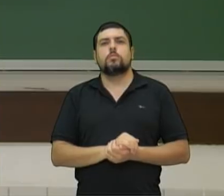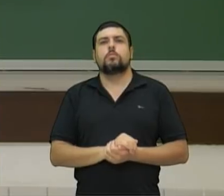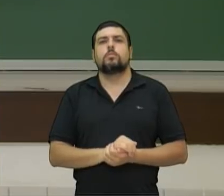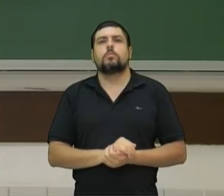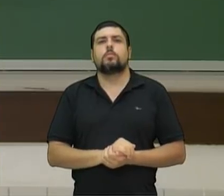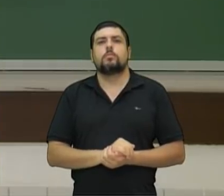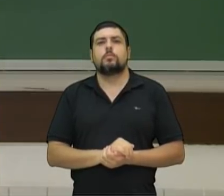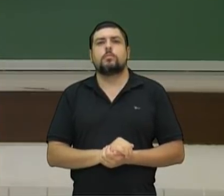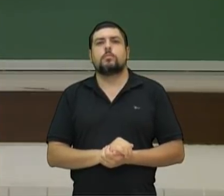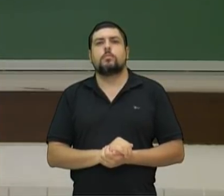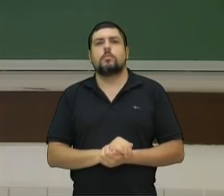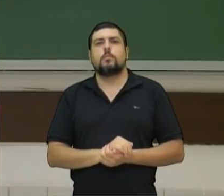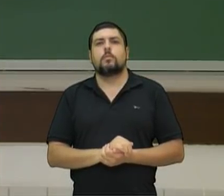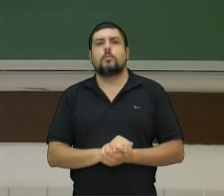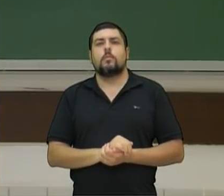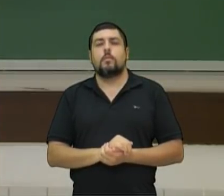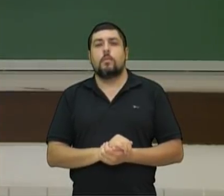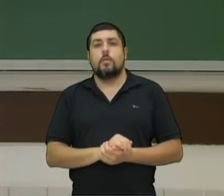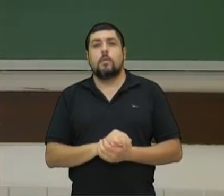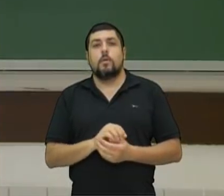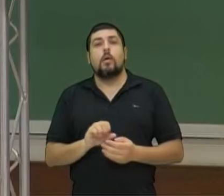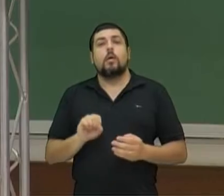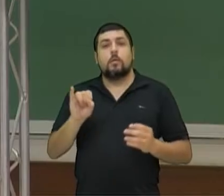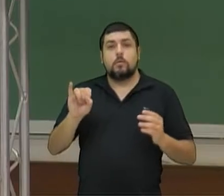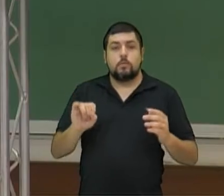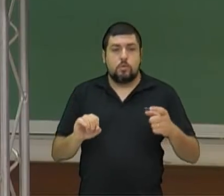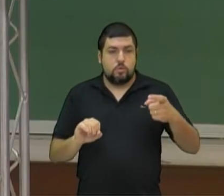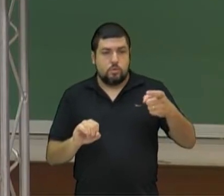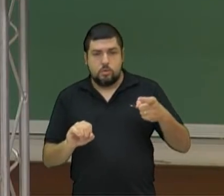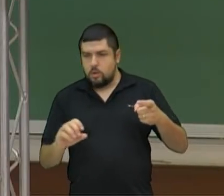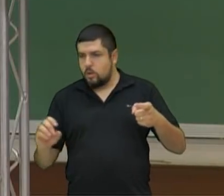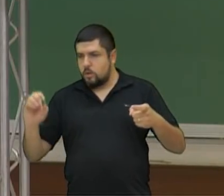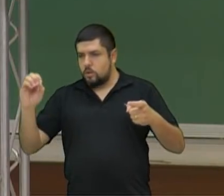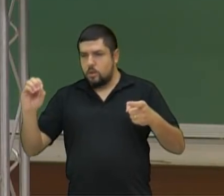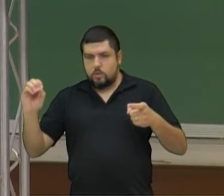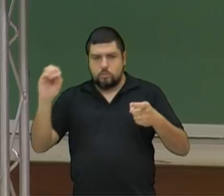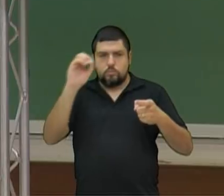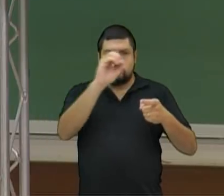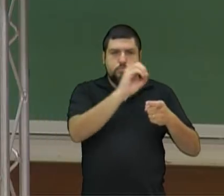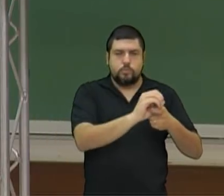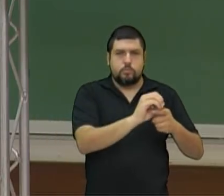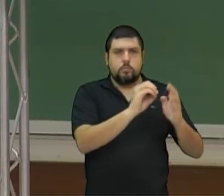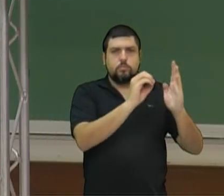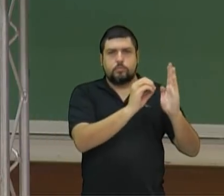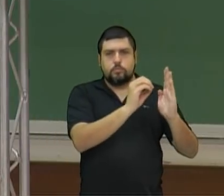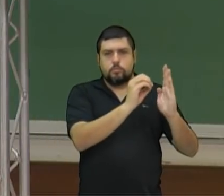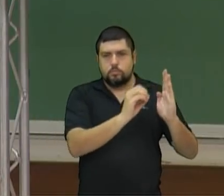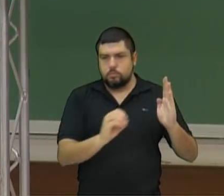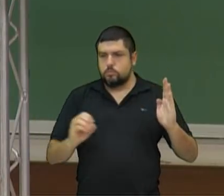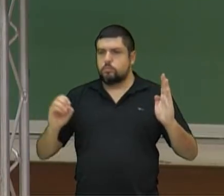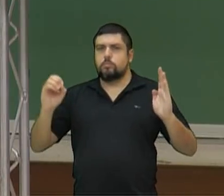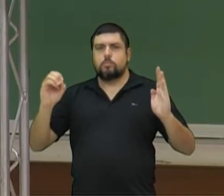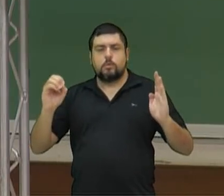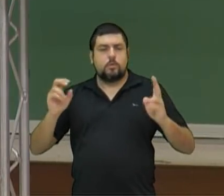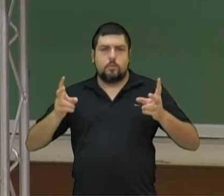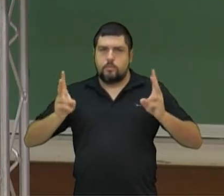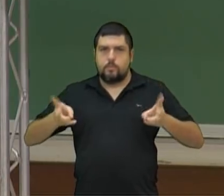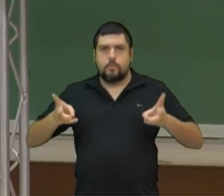saída, saiu 1. Módulo de 0. O módulo de 0 é 0, então entra 0 e sai